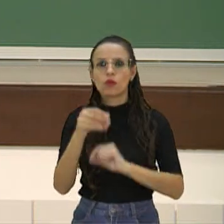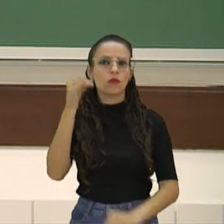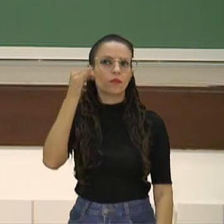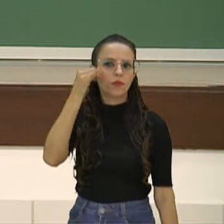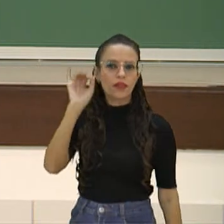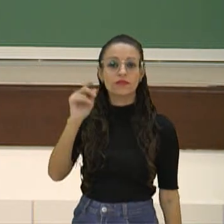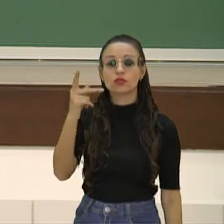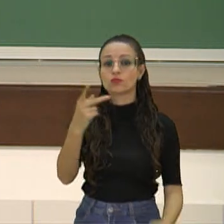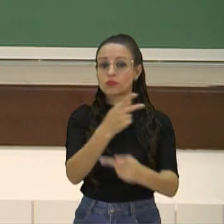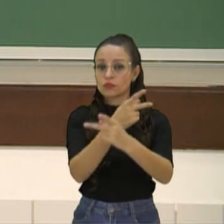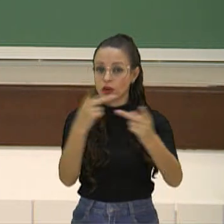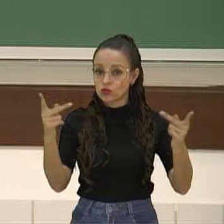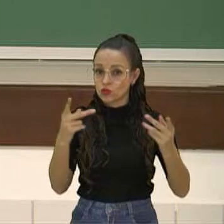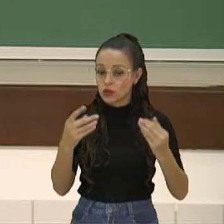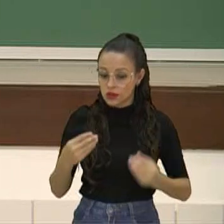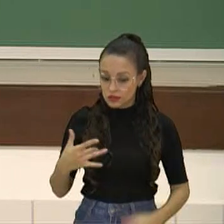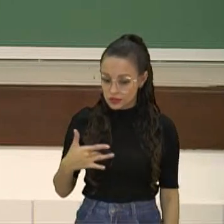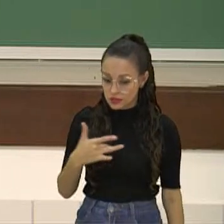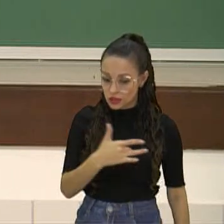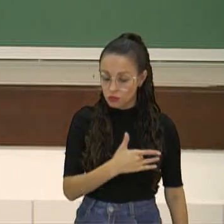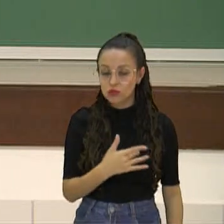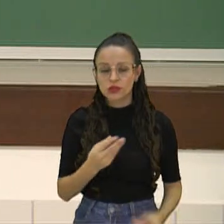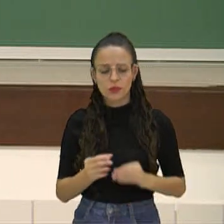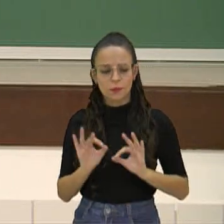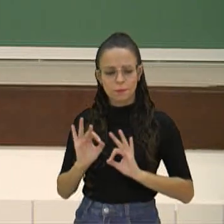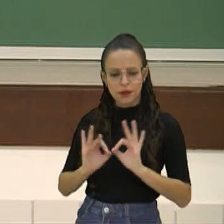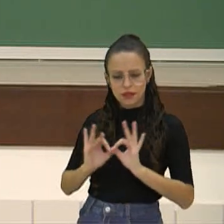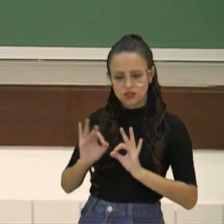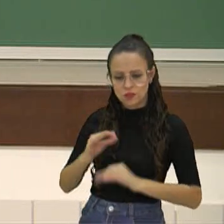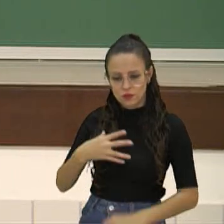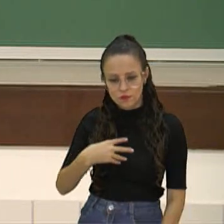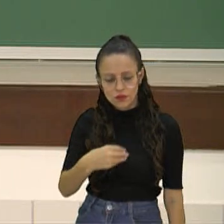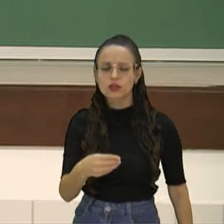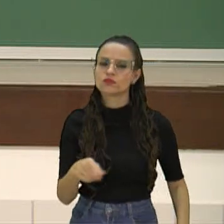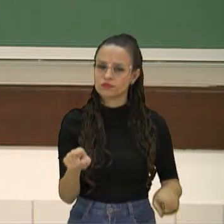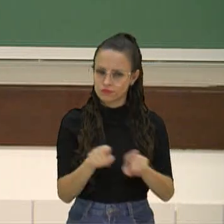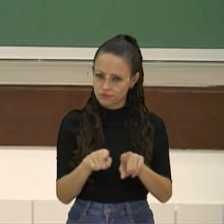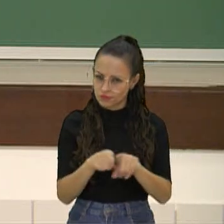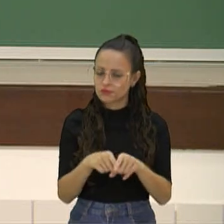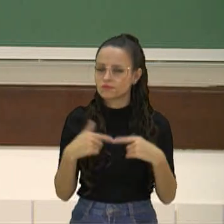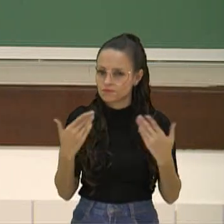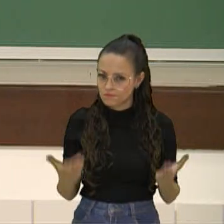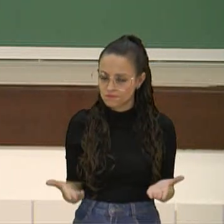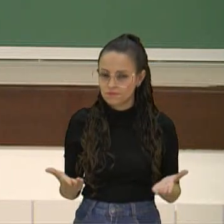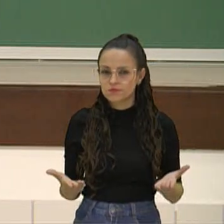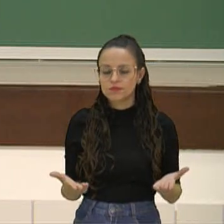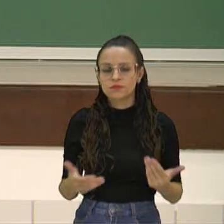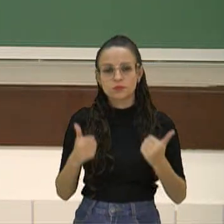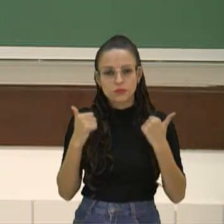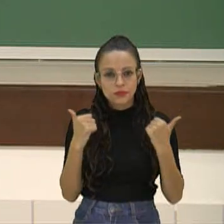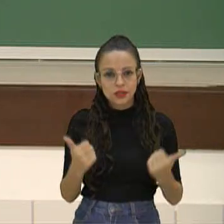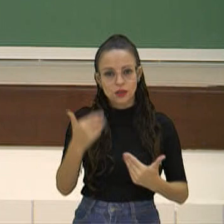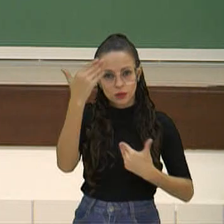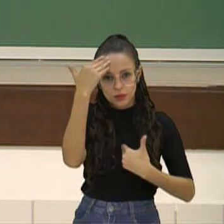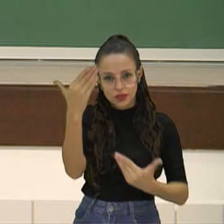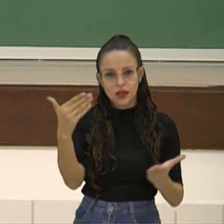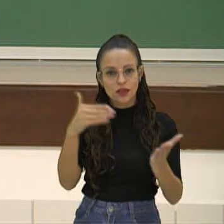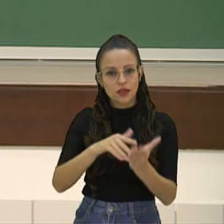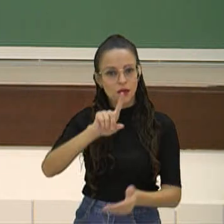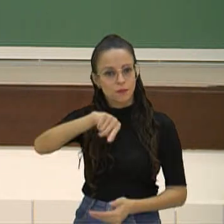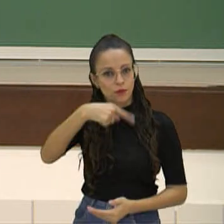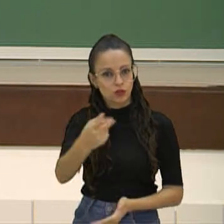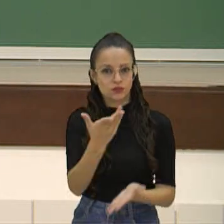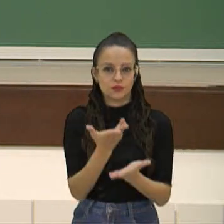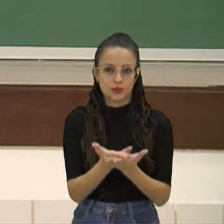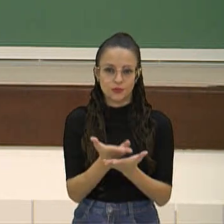tua saúde, a questão de planejamento familiar e tudo mais. Beleza, pessoal? Muito obrigado, até uma próxima.